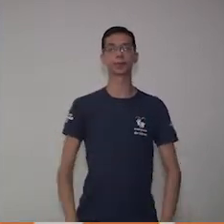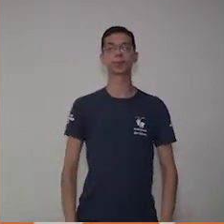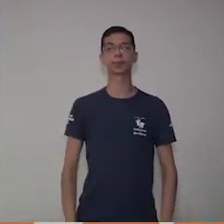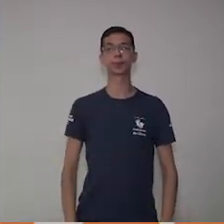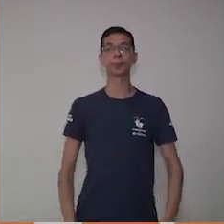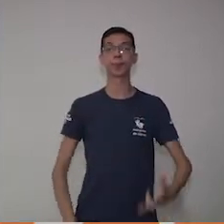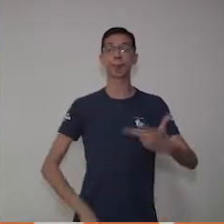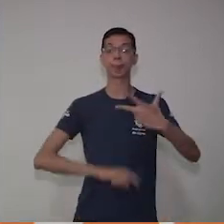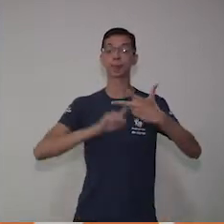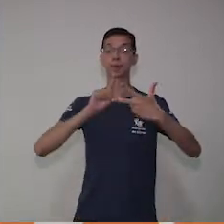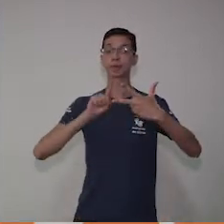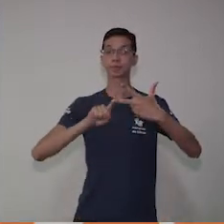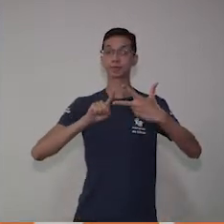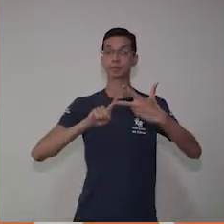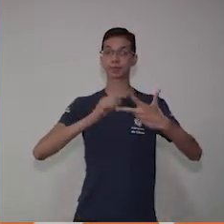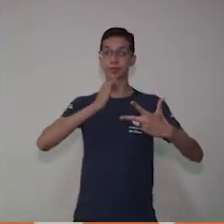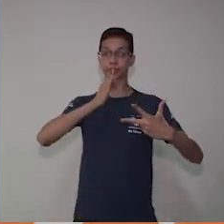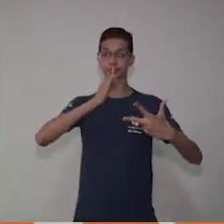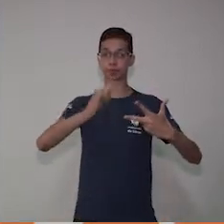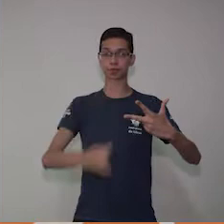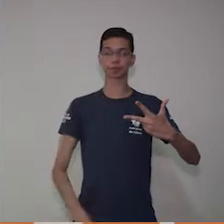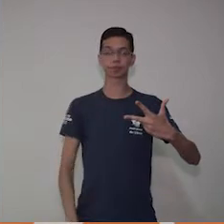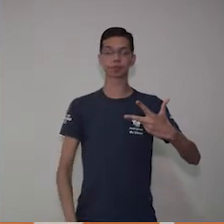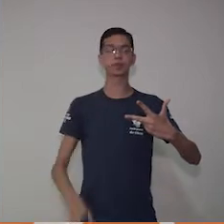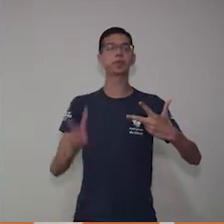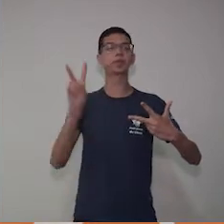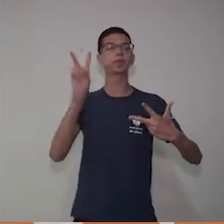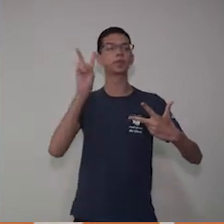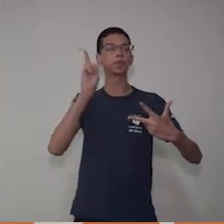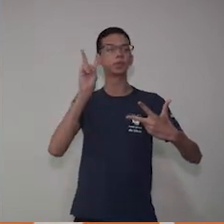A partir de segunda, nós também vamos vacinar